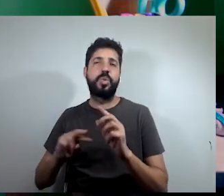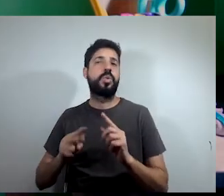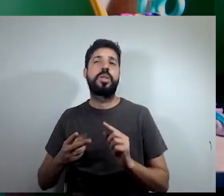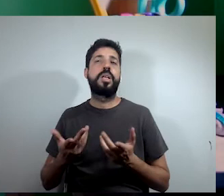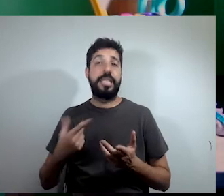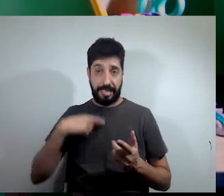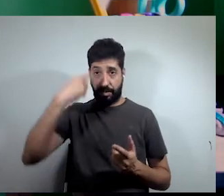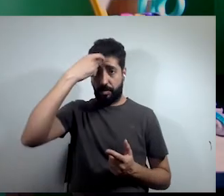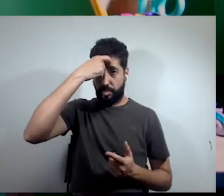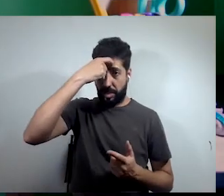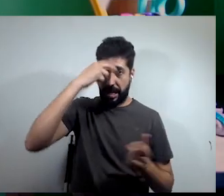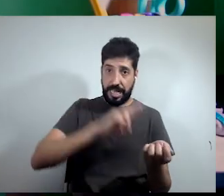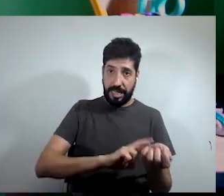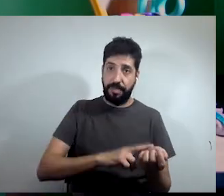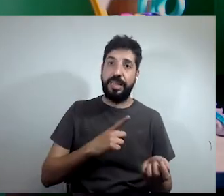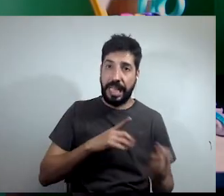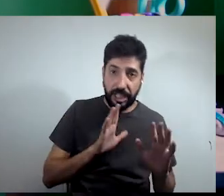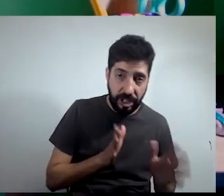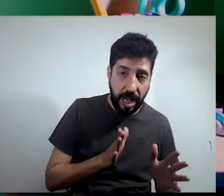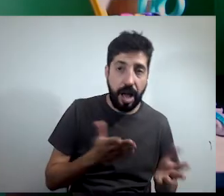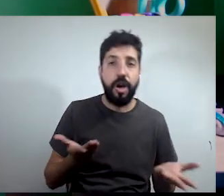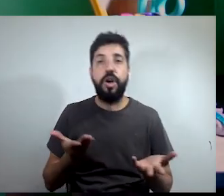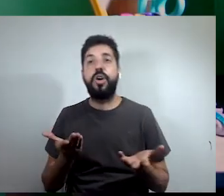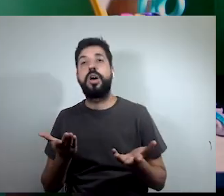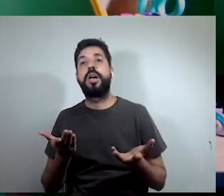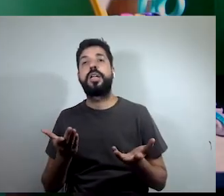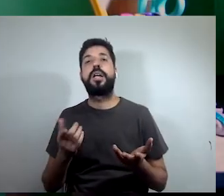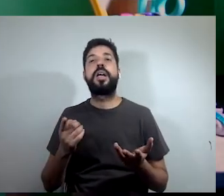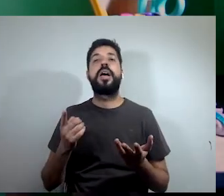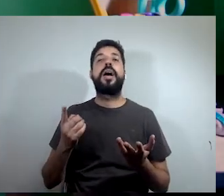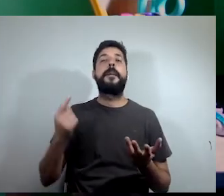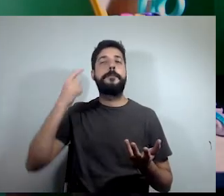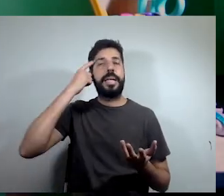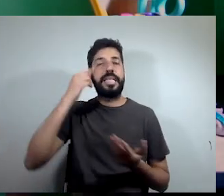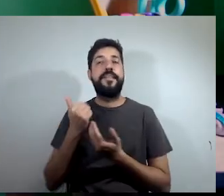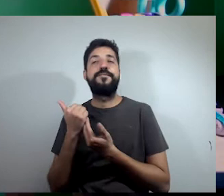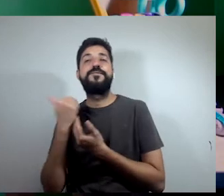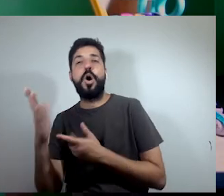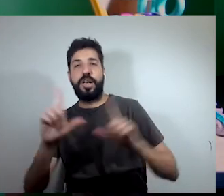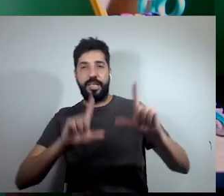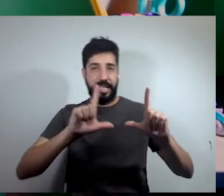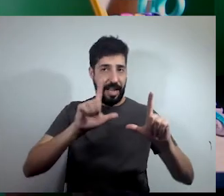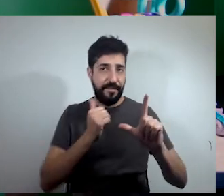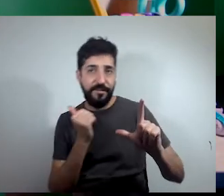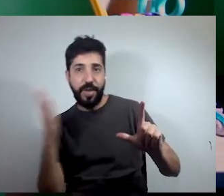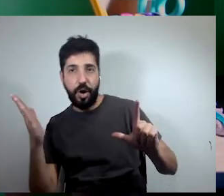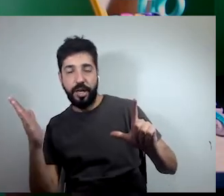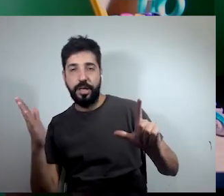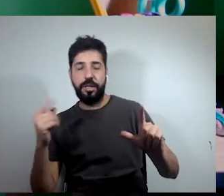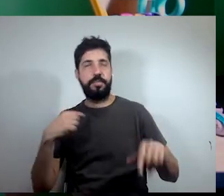de tela, a compensação de tela seria aquele momento fora da tela, que você compensaria o tempo que você está na